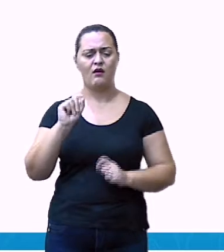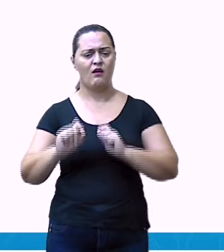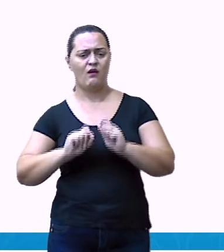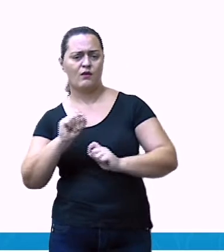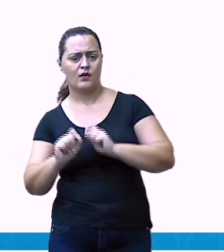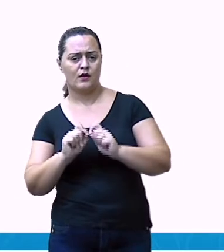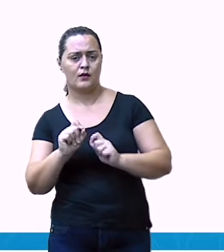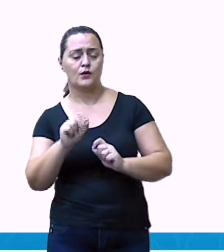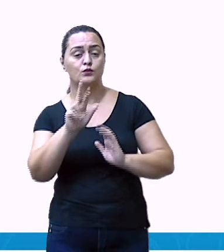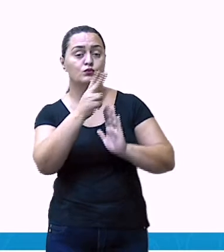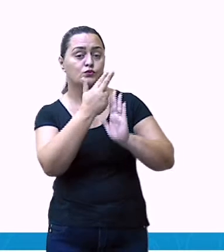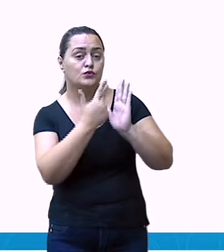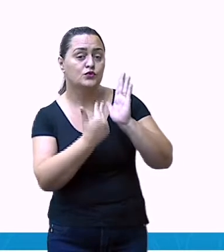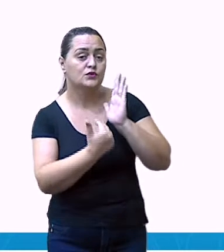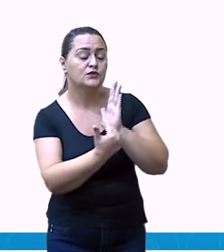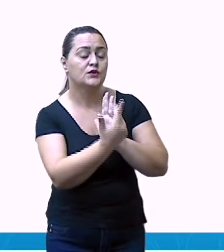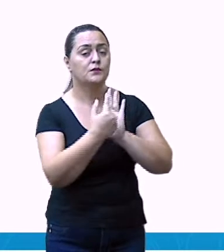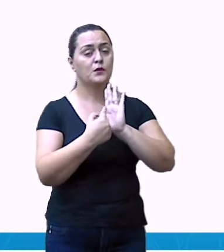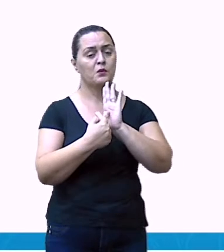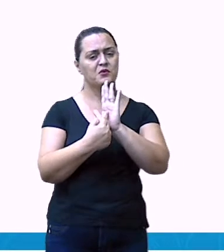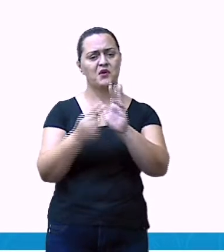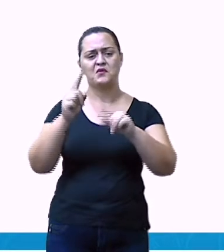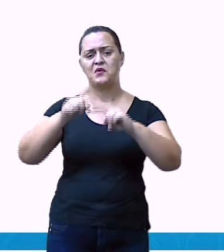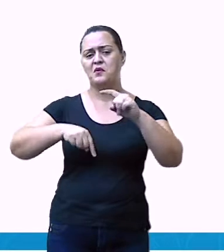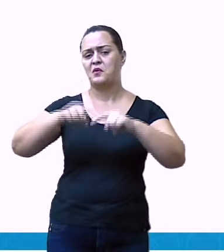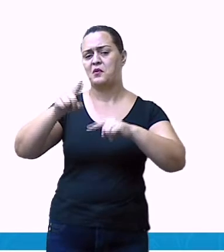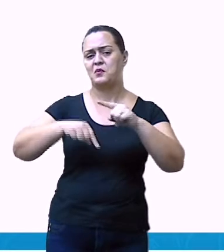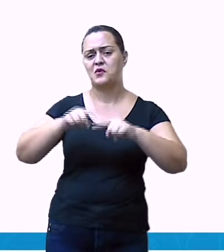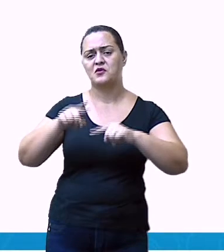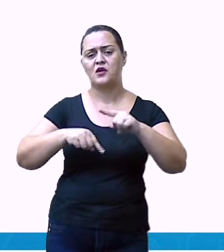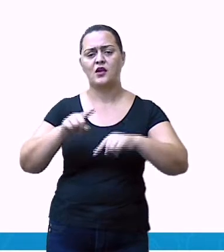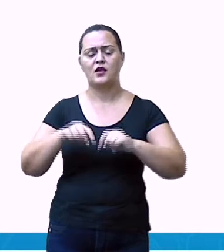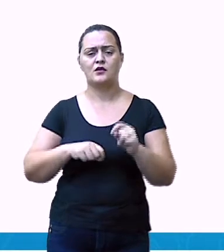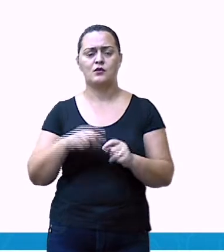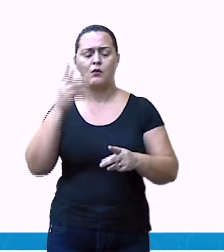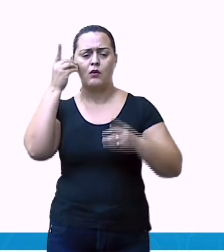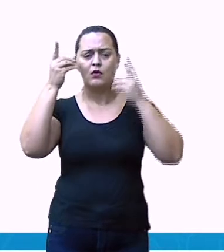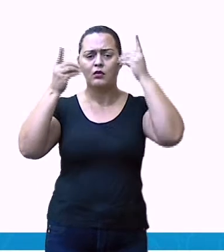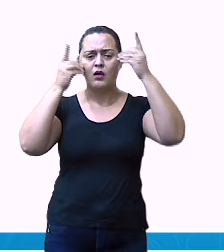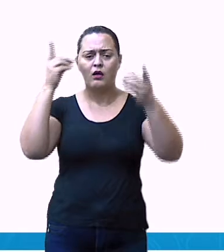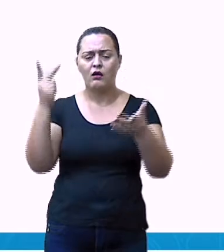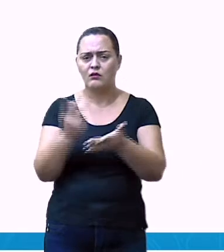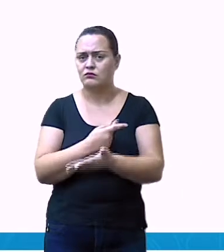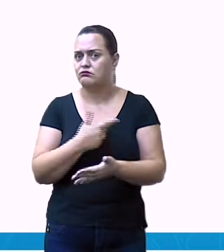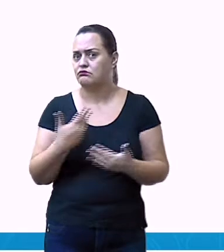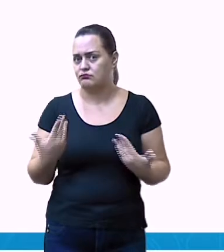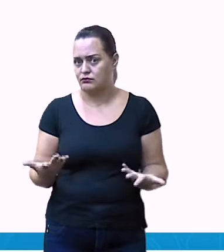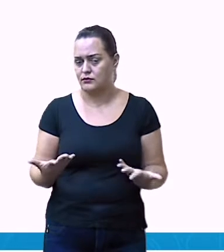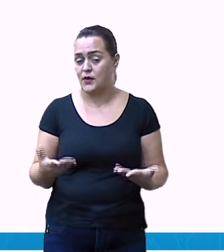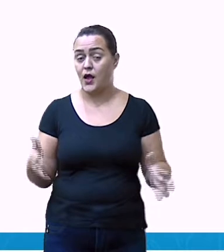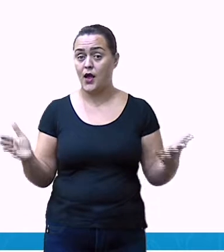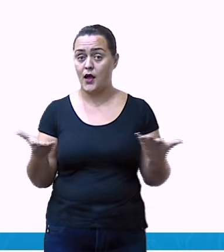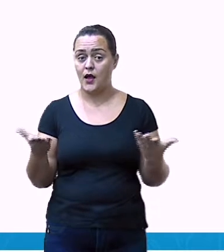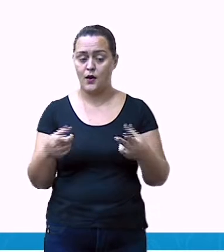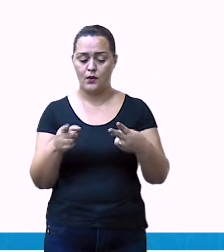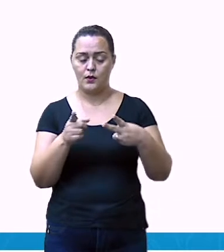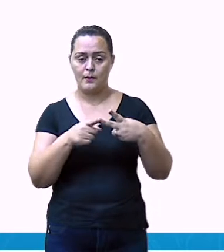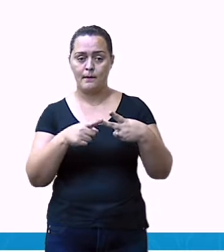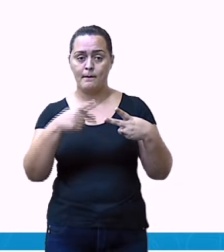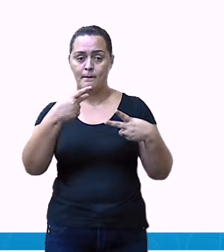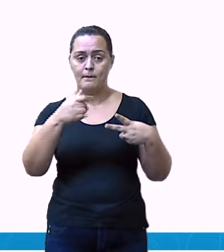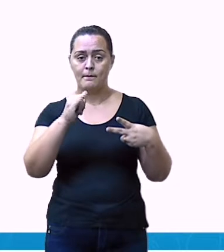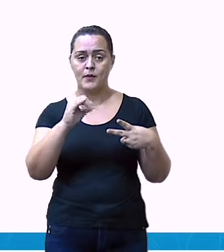ou um objeto. Já o pictograma é um desenho simples que representa objetos, quantidades